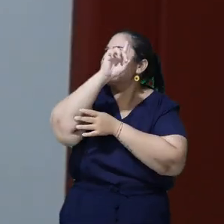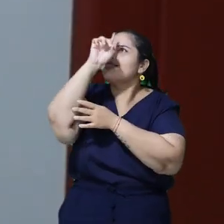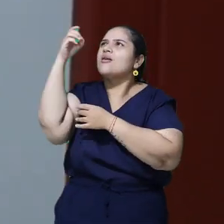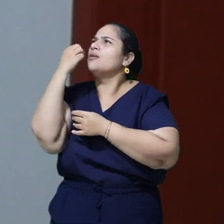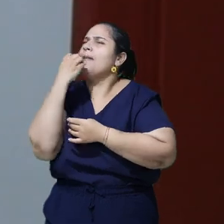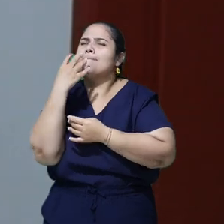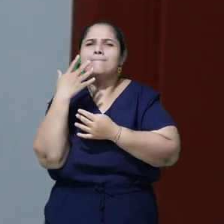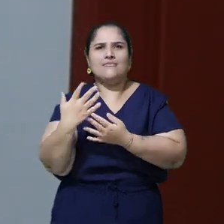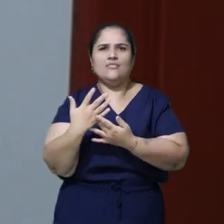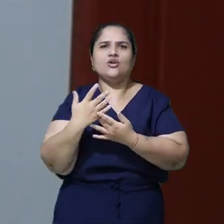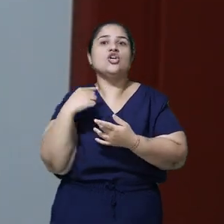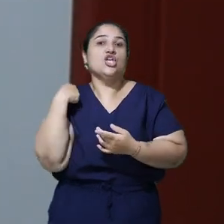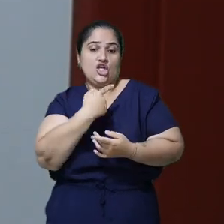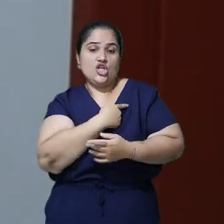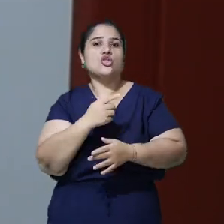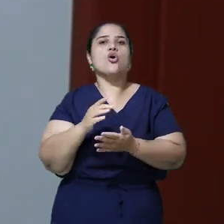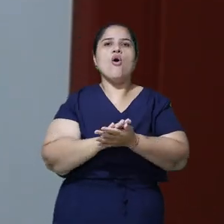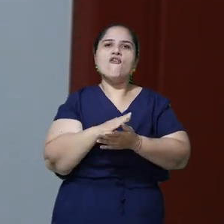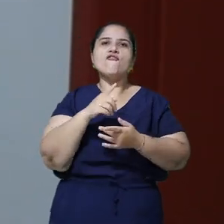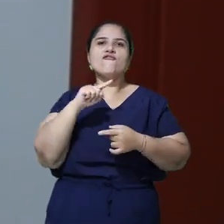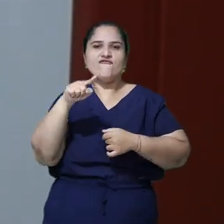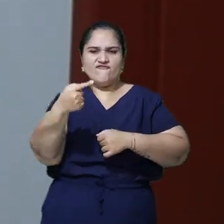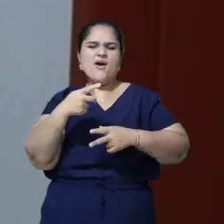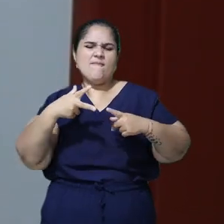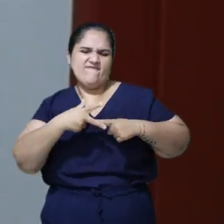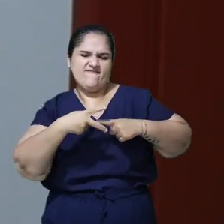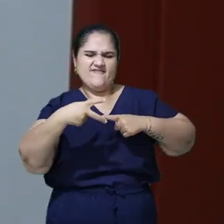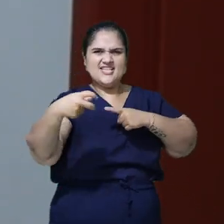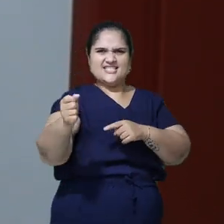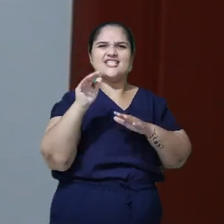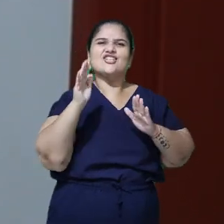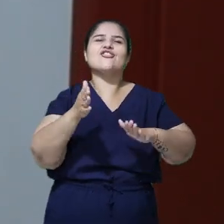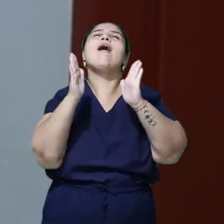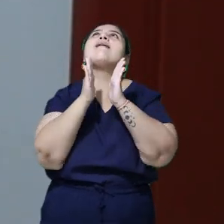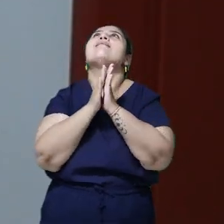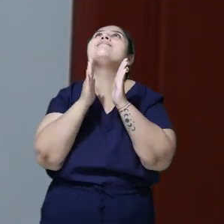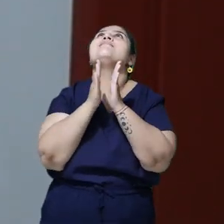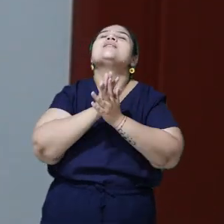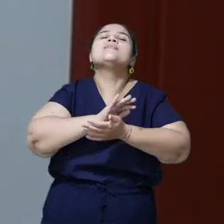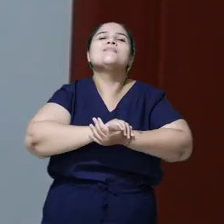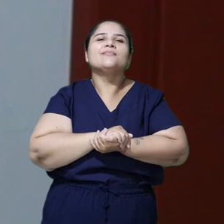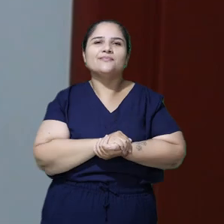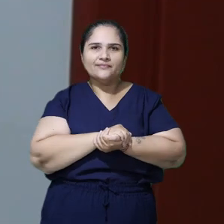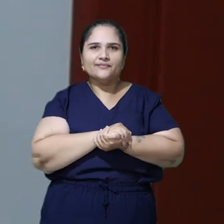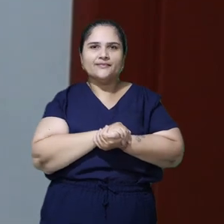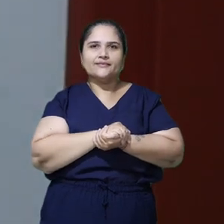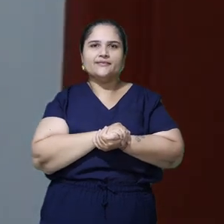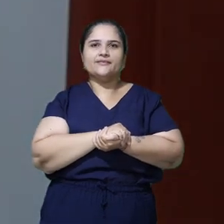nós vamos e já estamos vencendo essa doença. Amém.